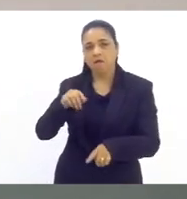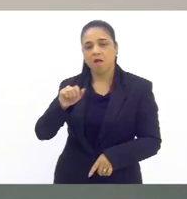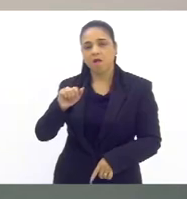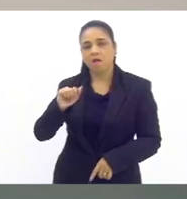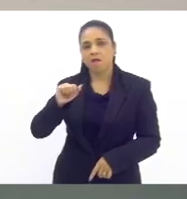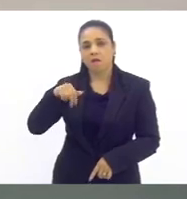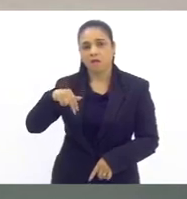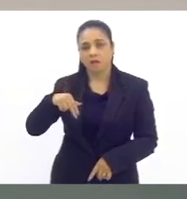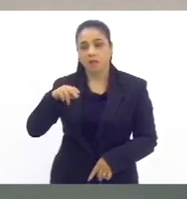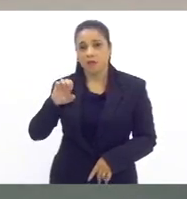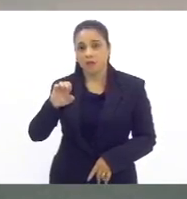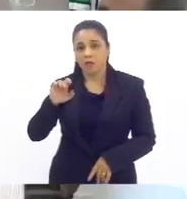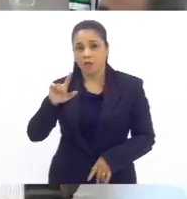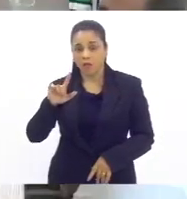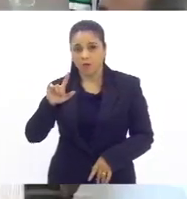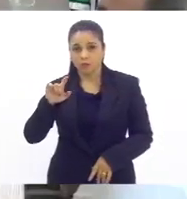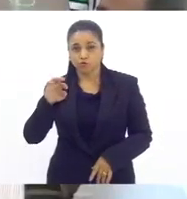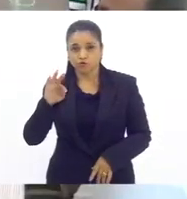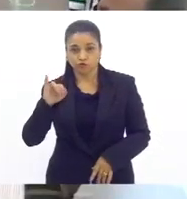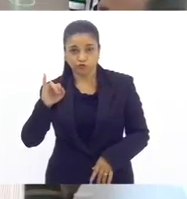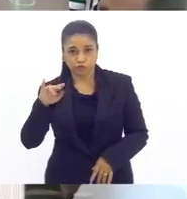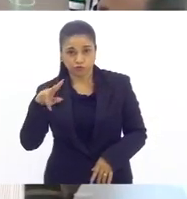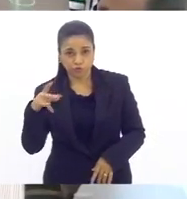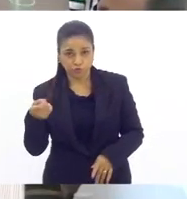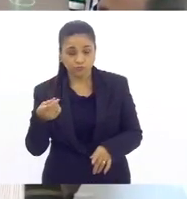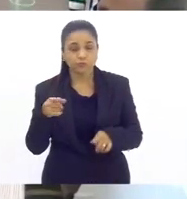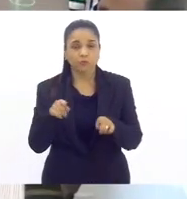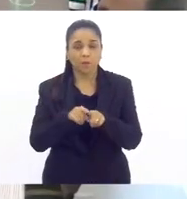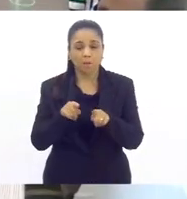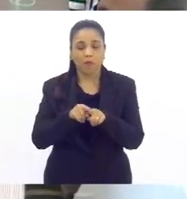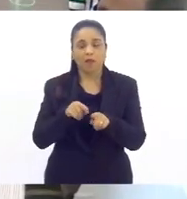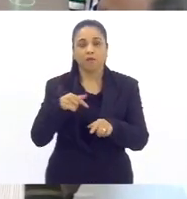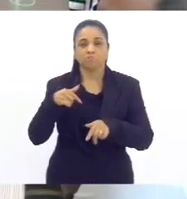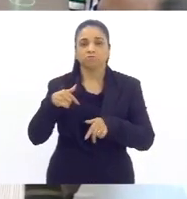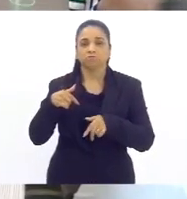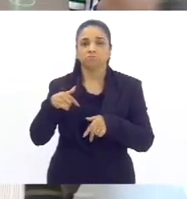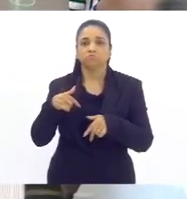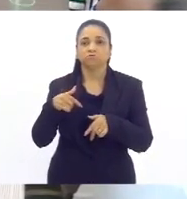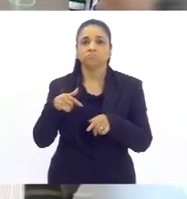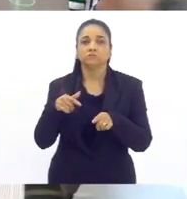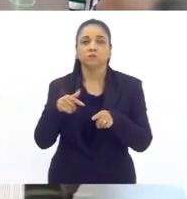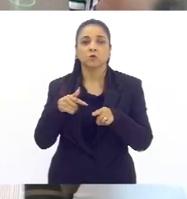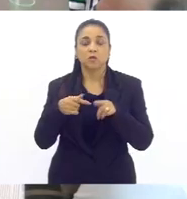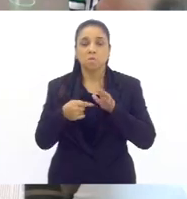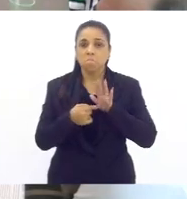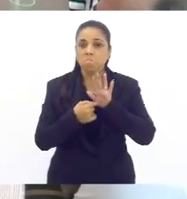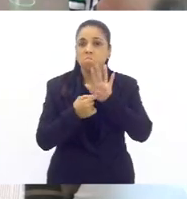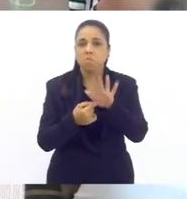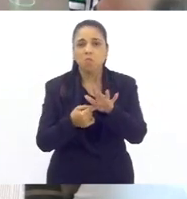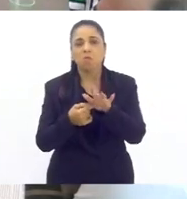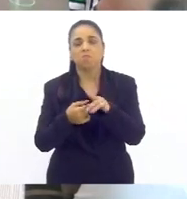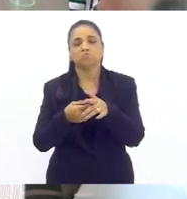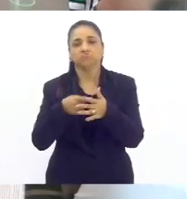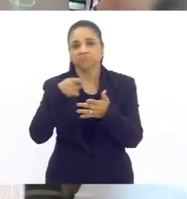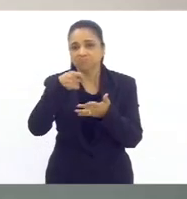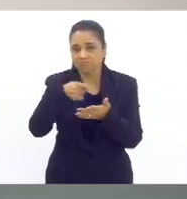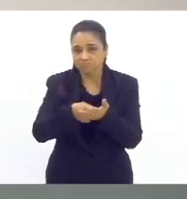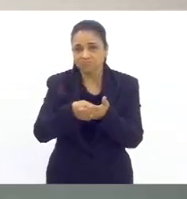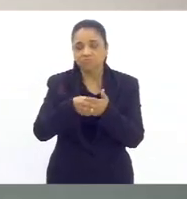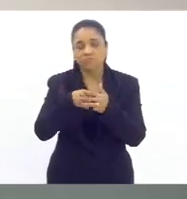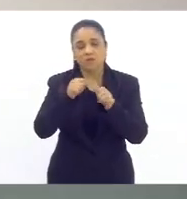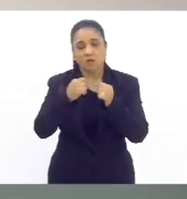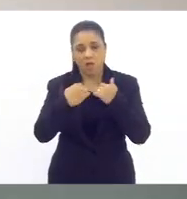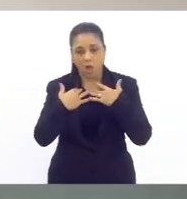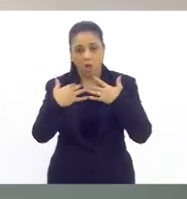uma coisa que eu gostaria né de frisar para que nas próximas audiências nós respeitemos